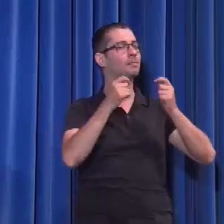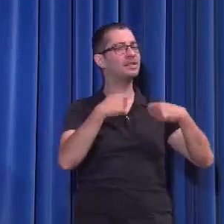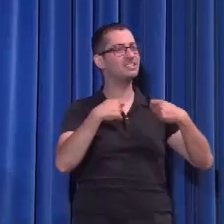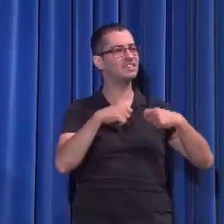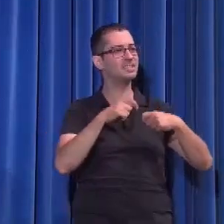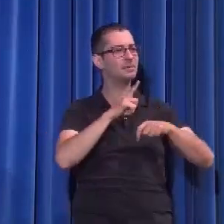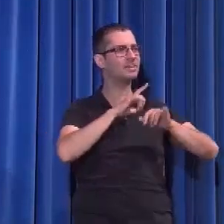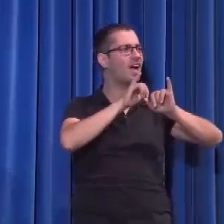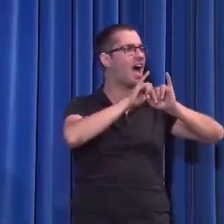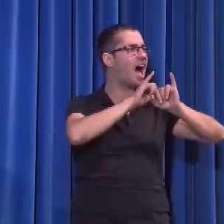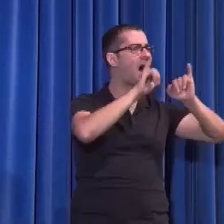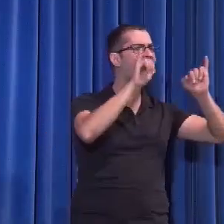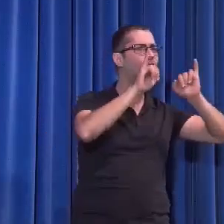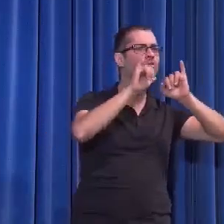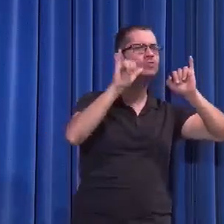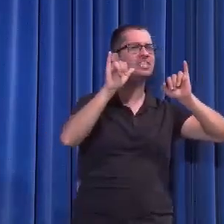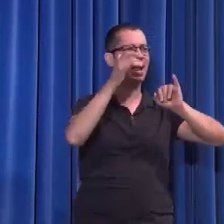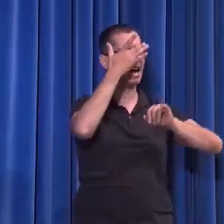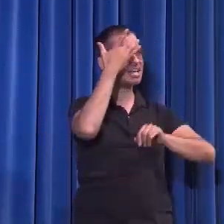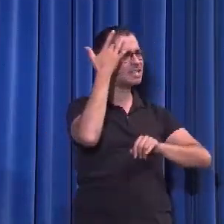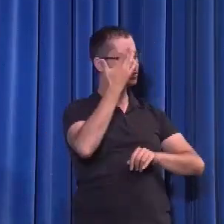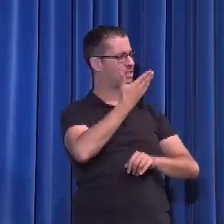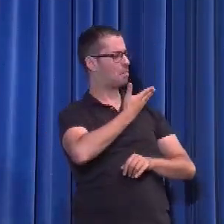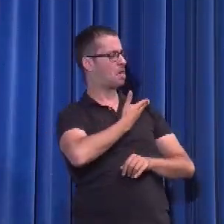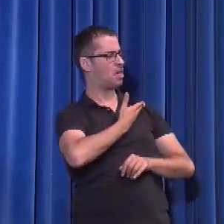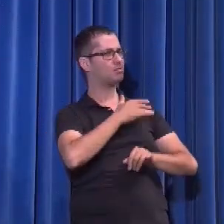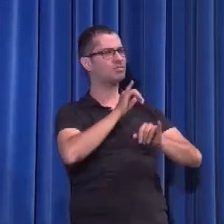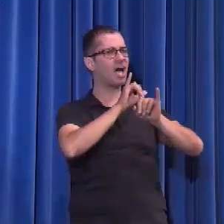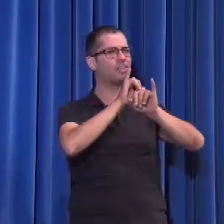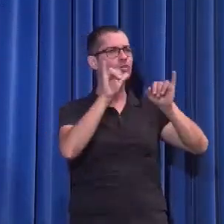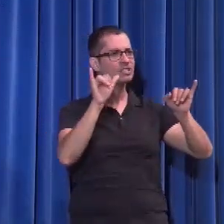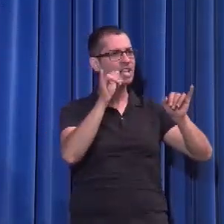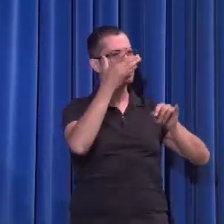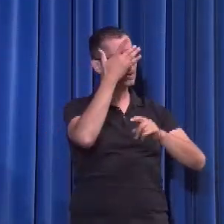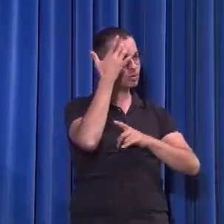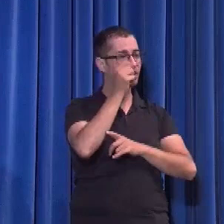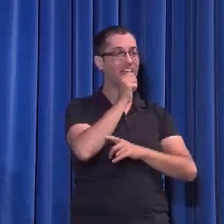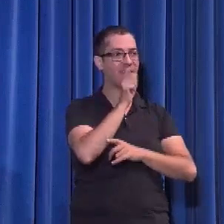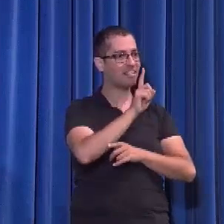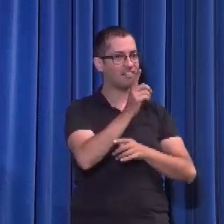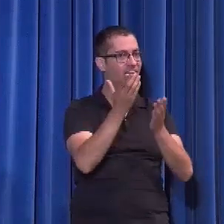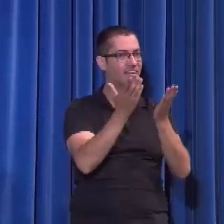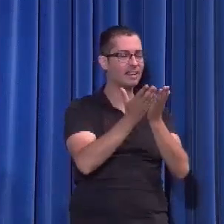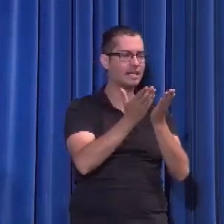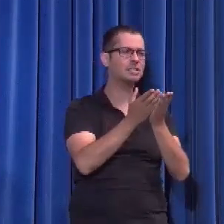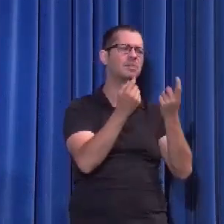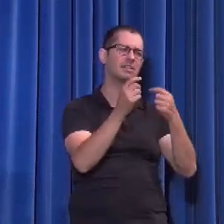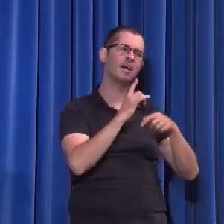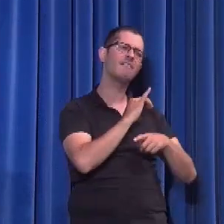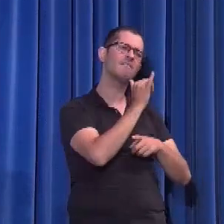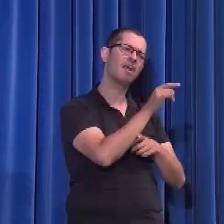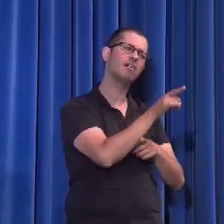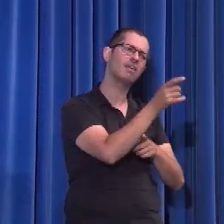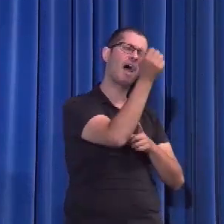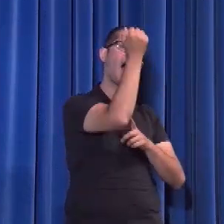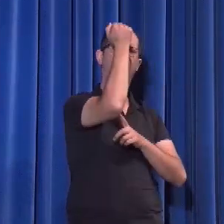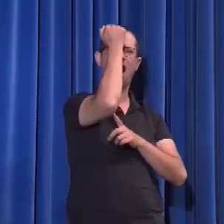neste mundo aos nossos vizinhos, aos nossos amigos que não são cristãos: arrependa-se.